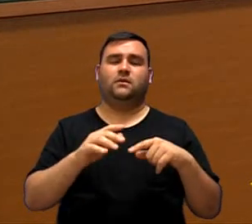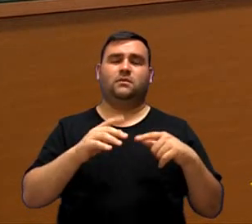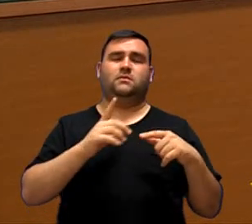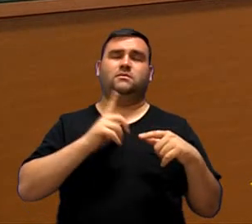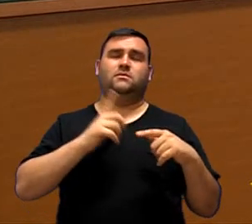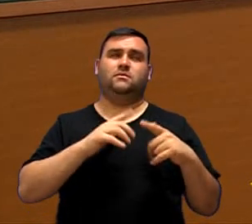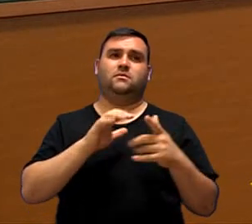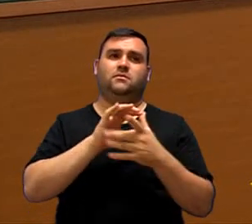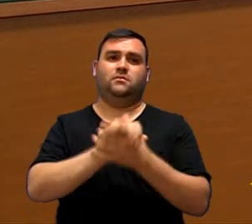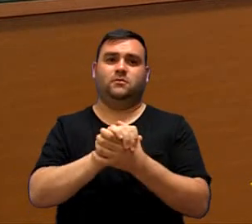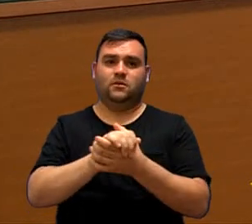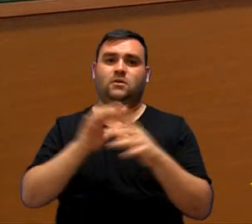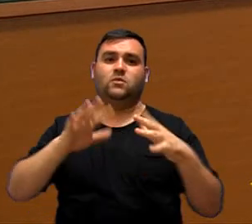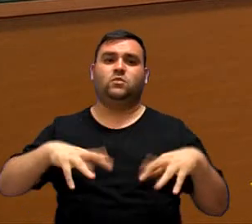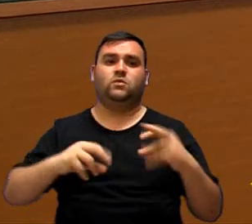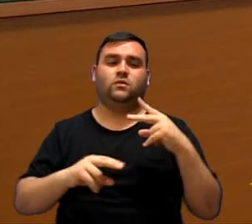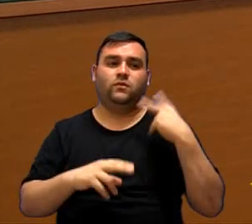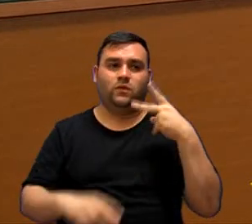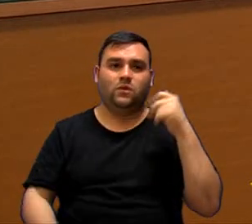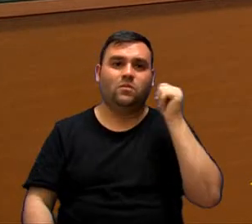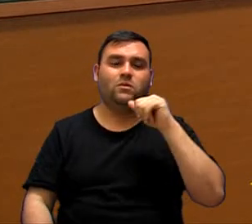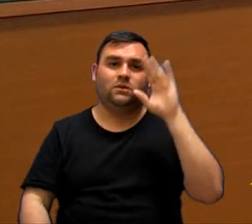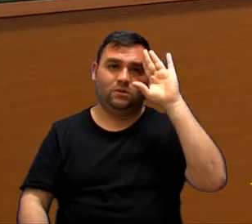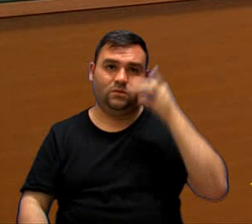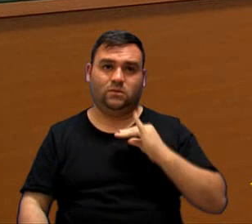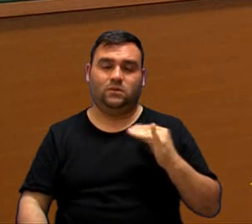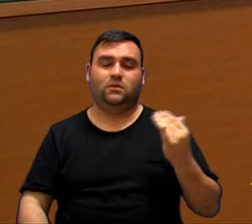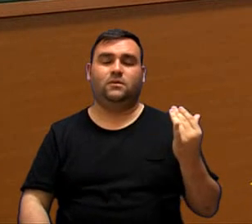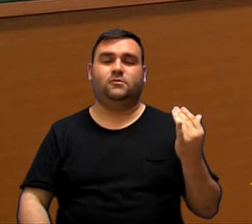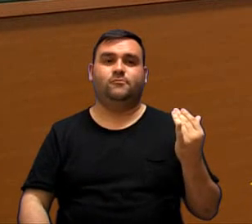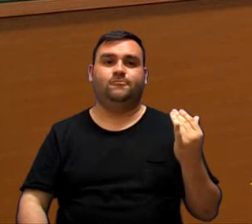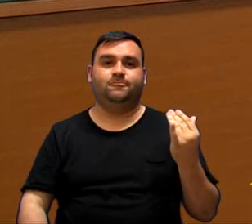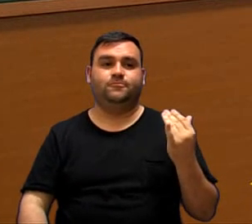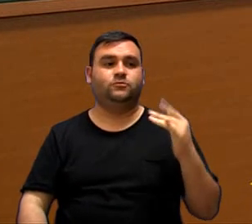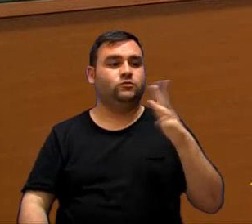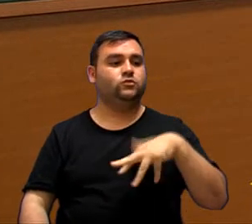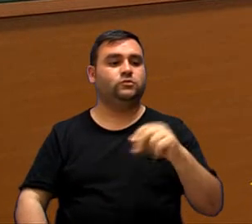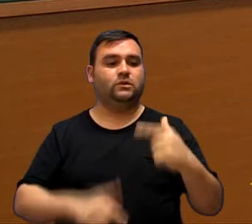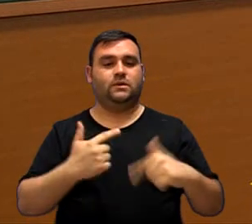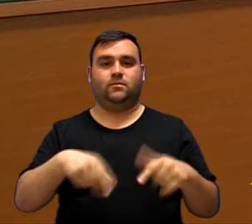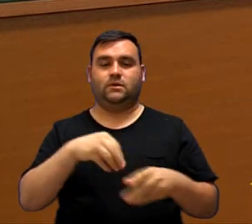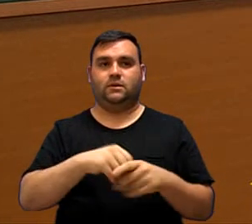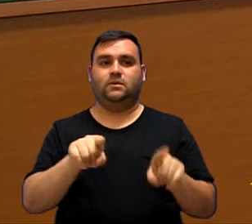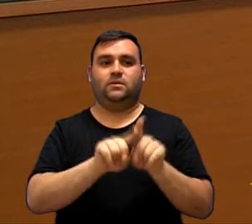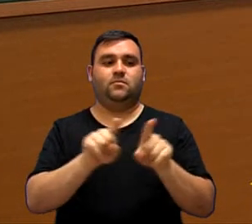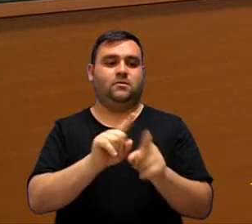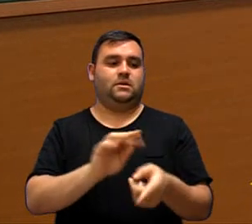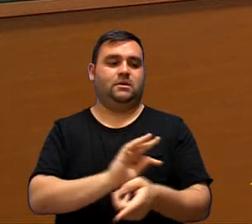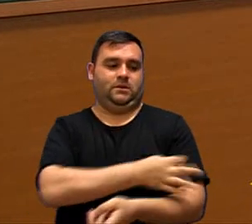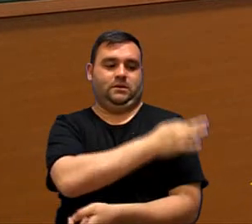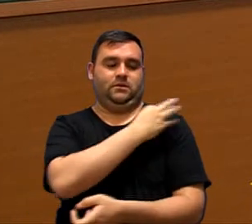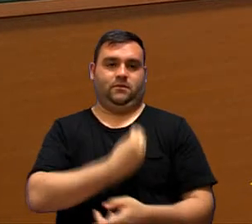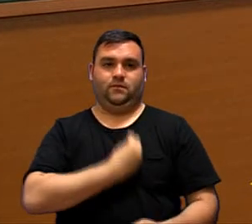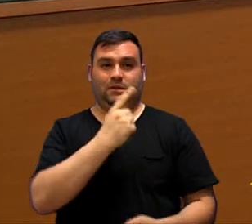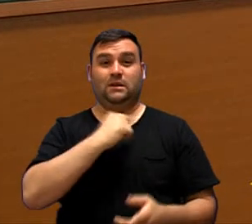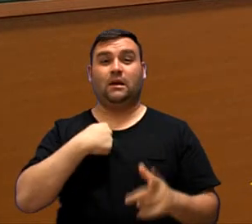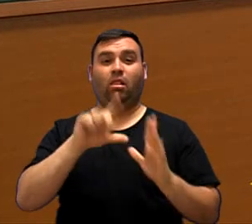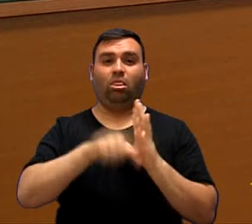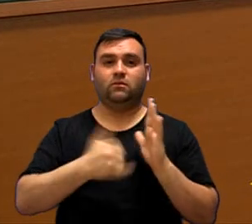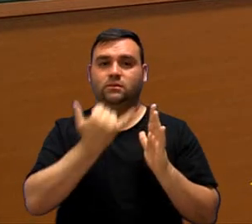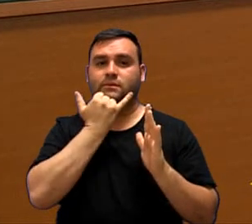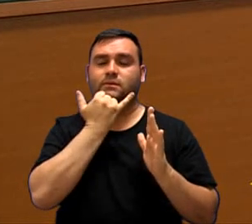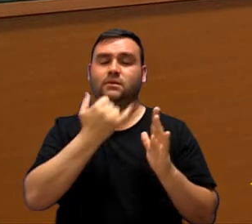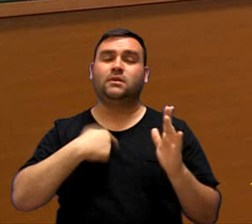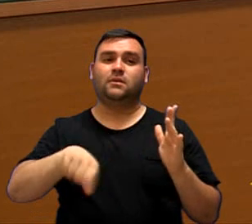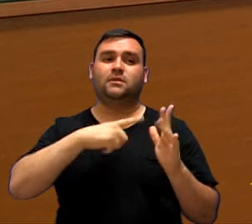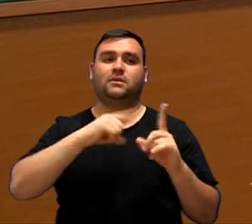esse... Saudar os vereadores, a vereadora Yara, todos os servidores, técnicos presentes. Desculpa o atraso,